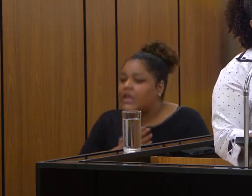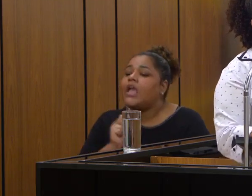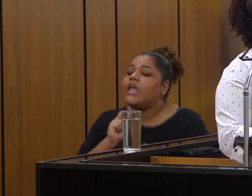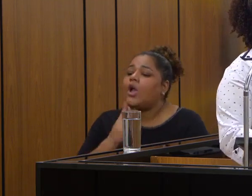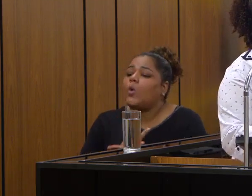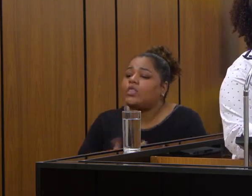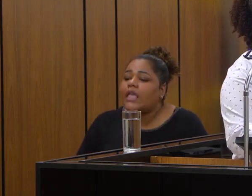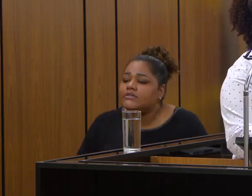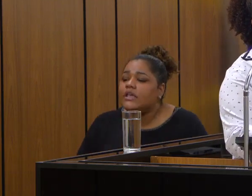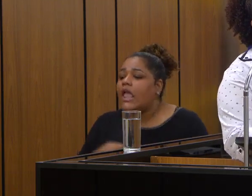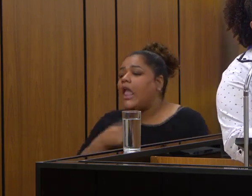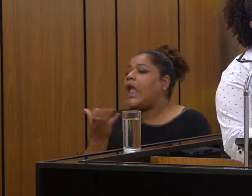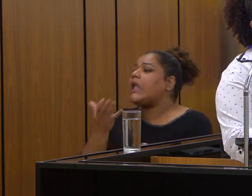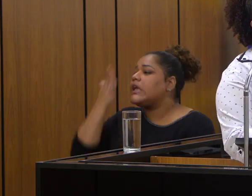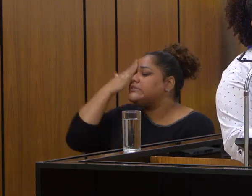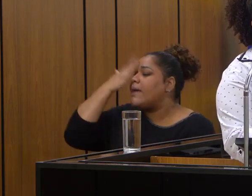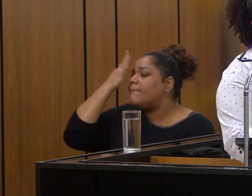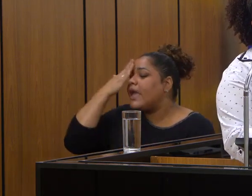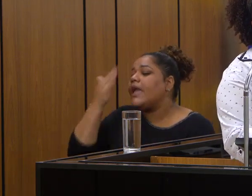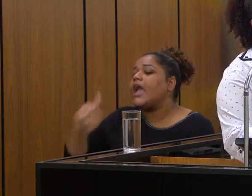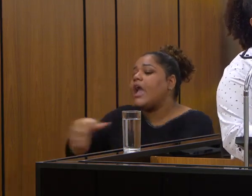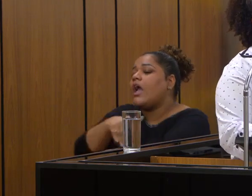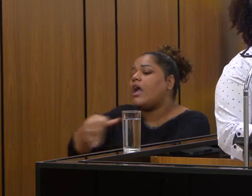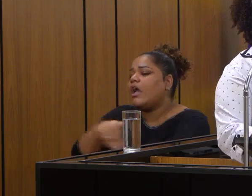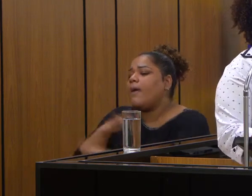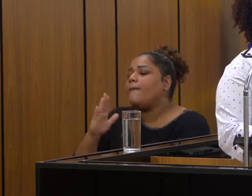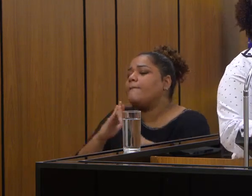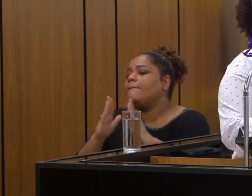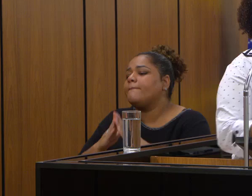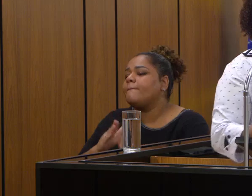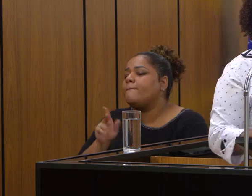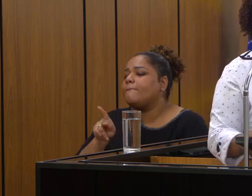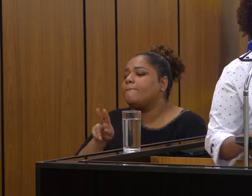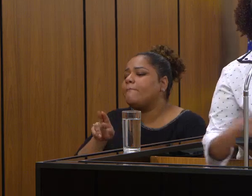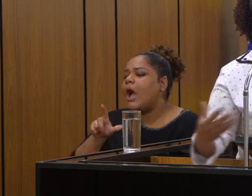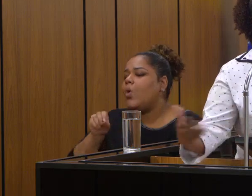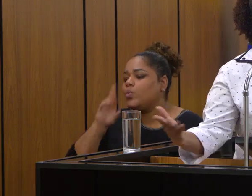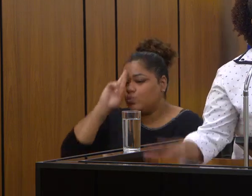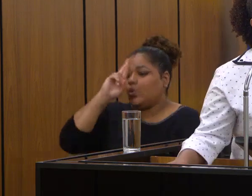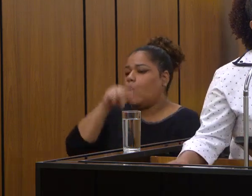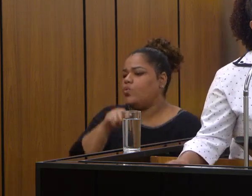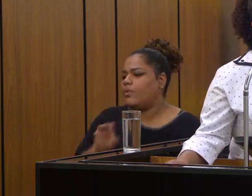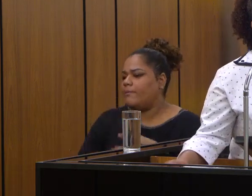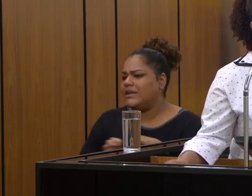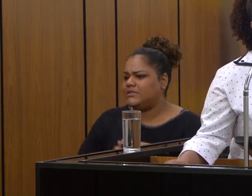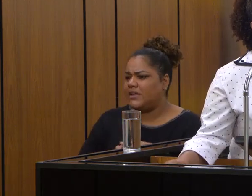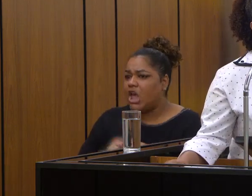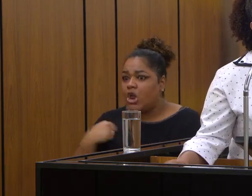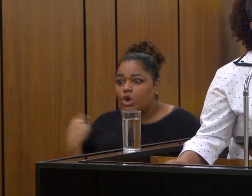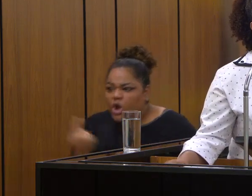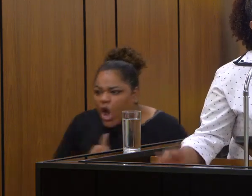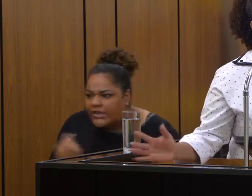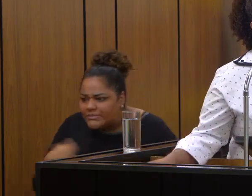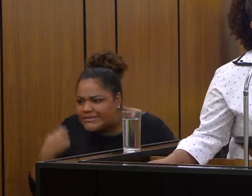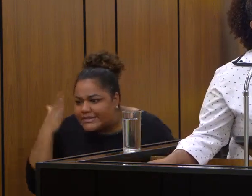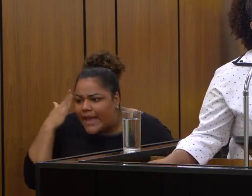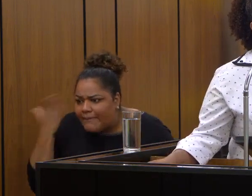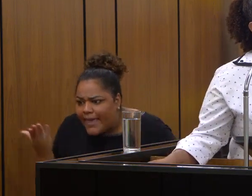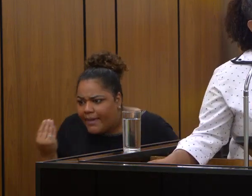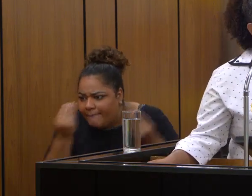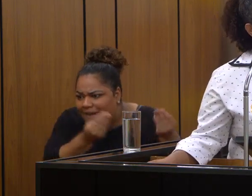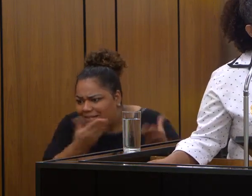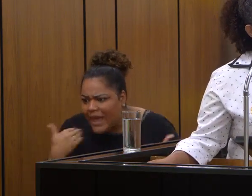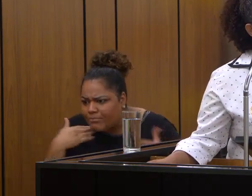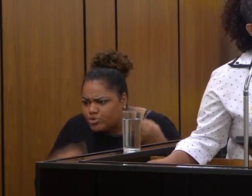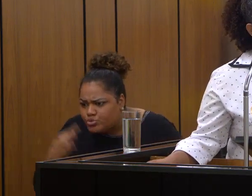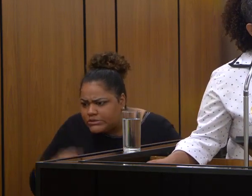eles querem o endereço do Paulo nós que temos que fornecer o endereço do Paulo para justiça